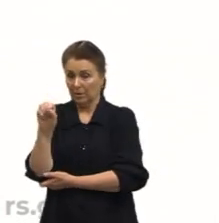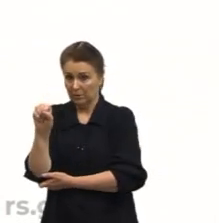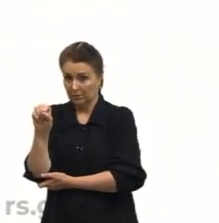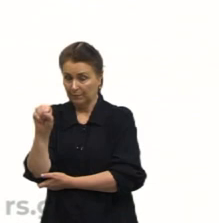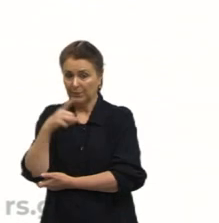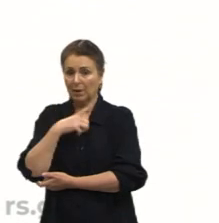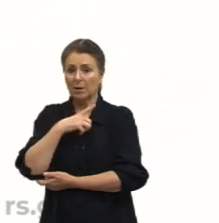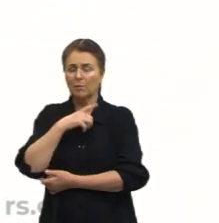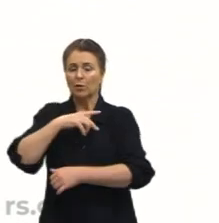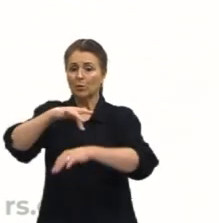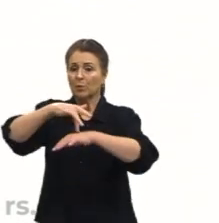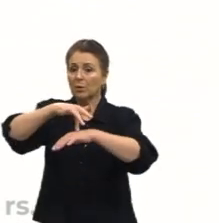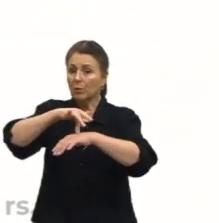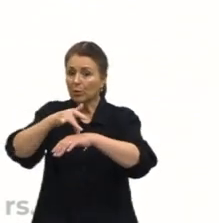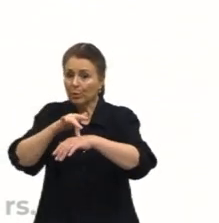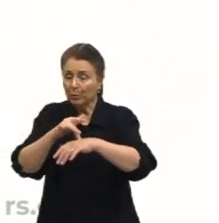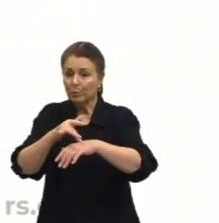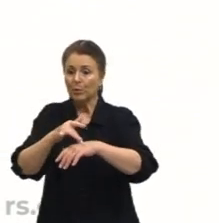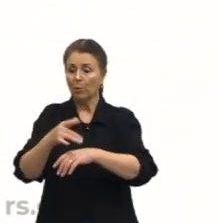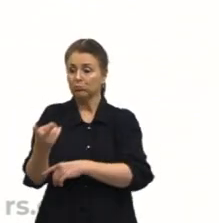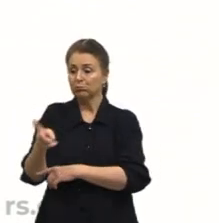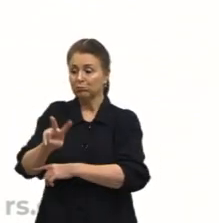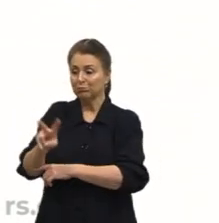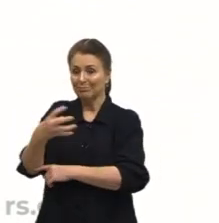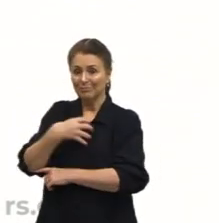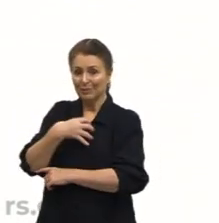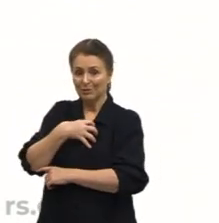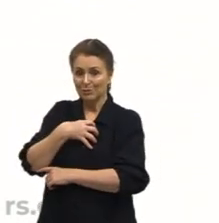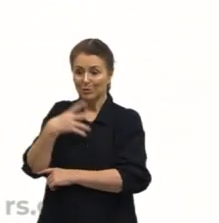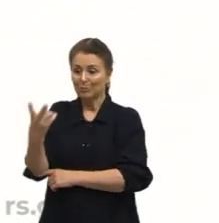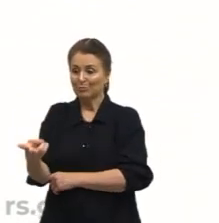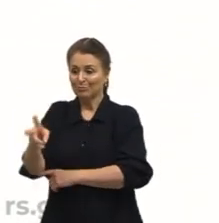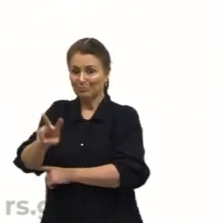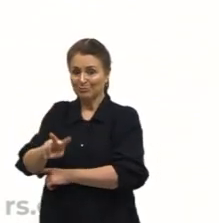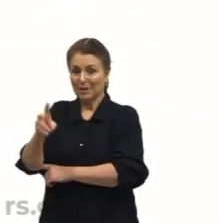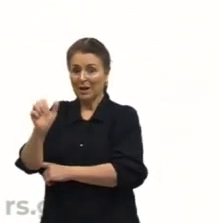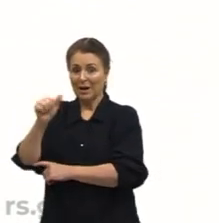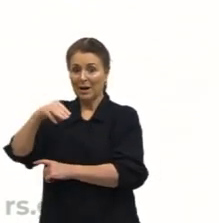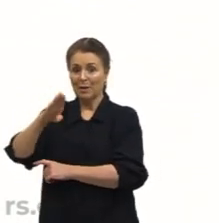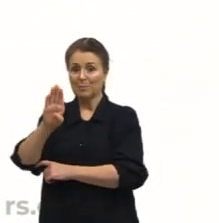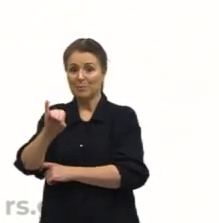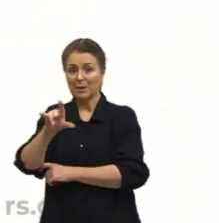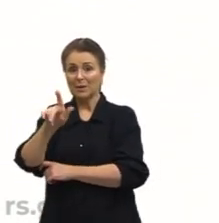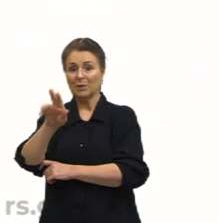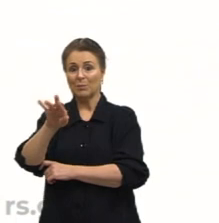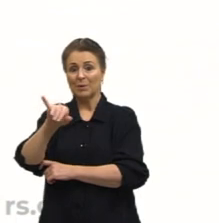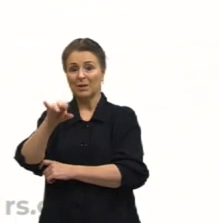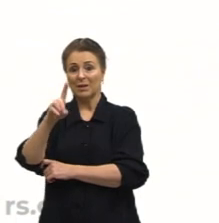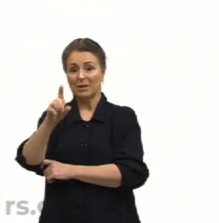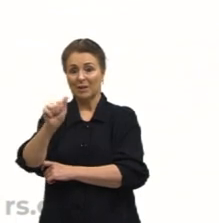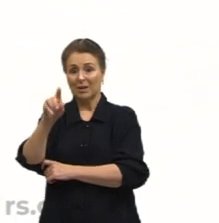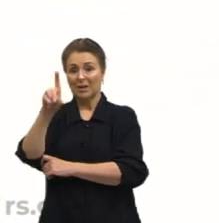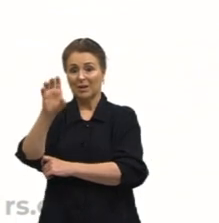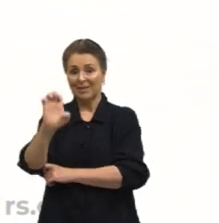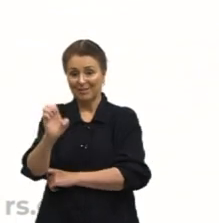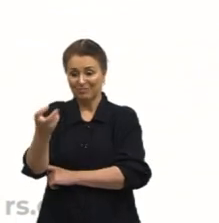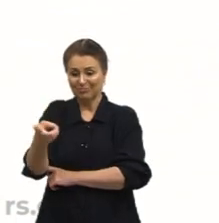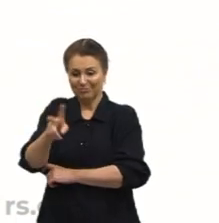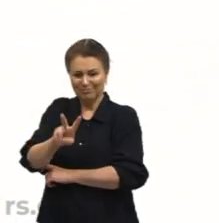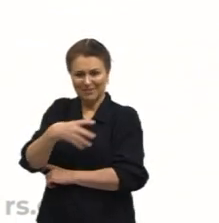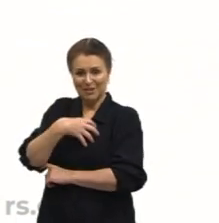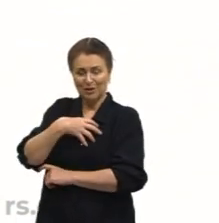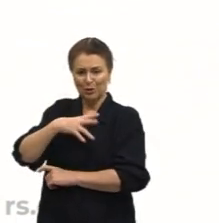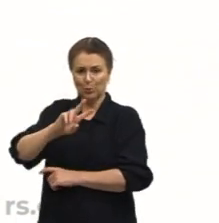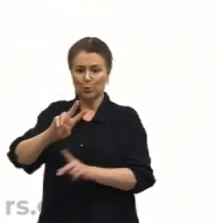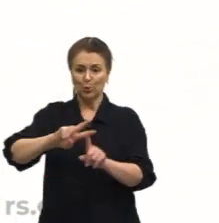sobre ironia duplo sentido sobre ambiguidade e ali nessa questão a gente vai ver que a resposta